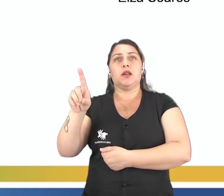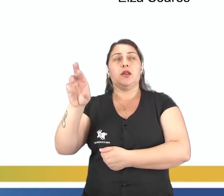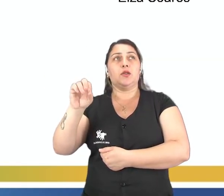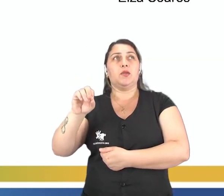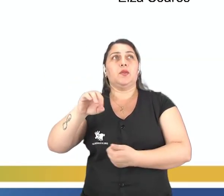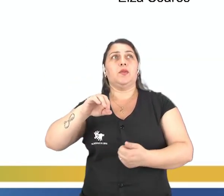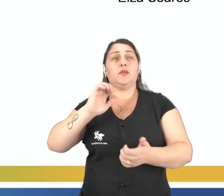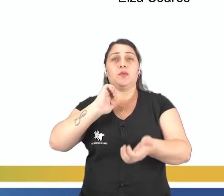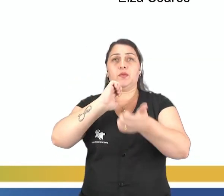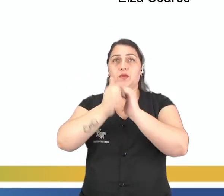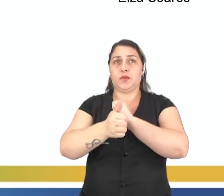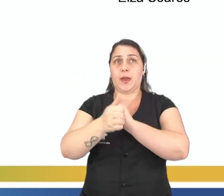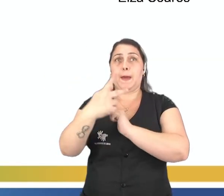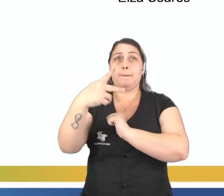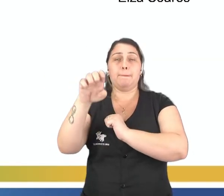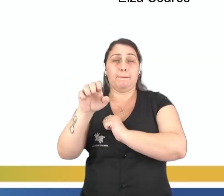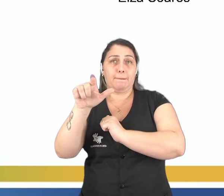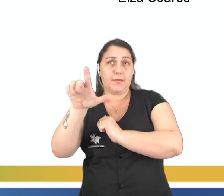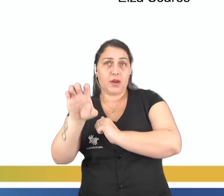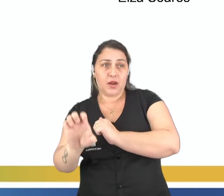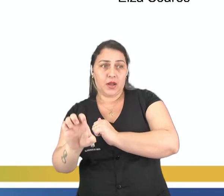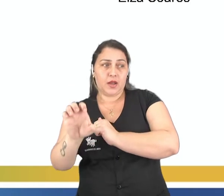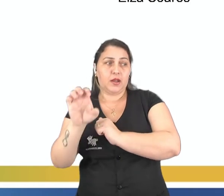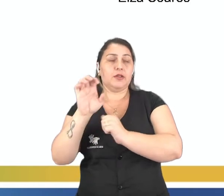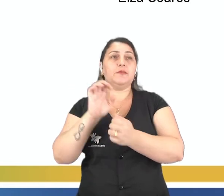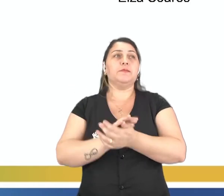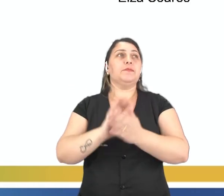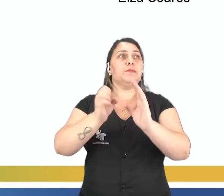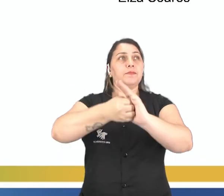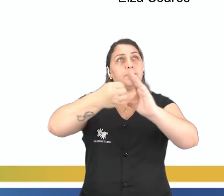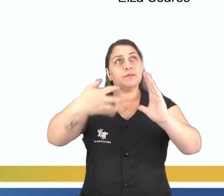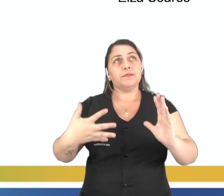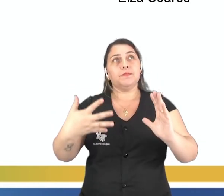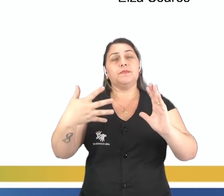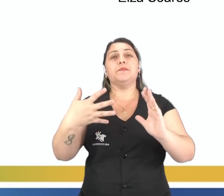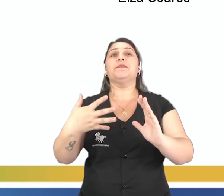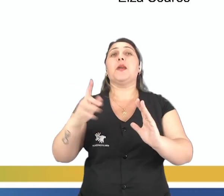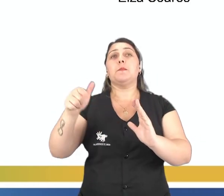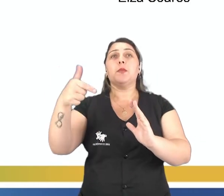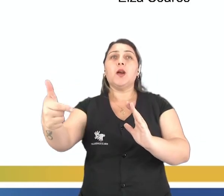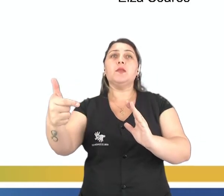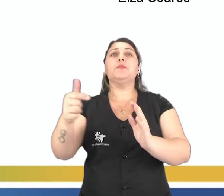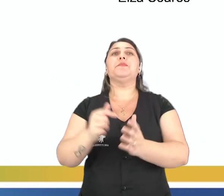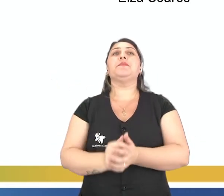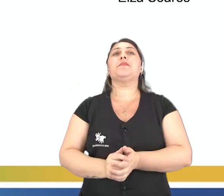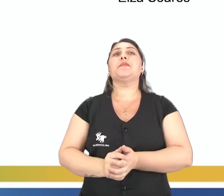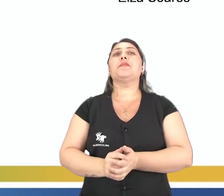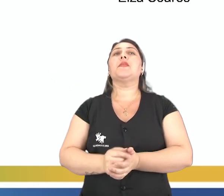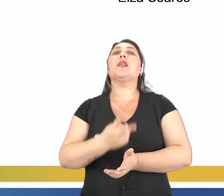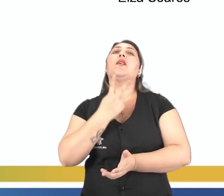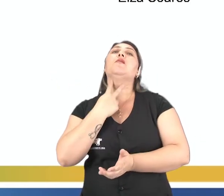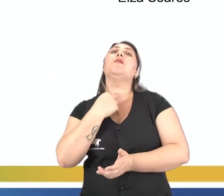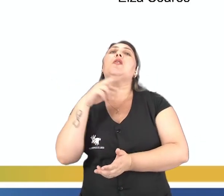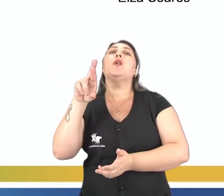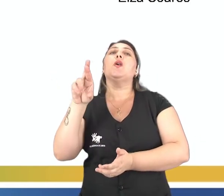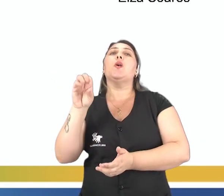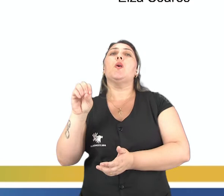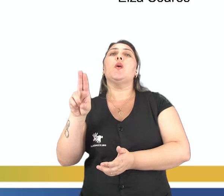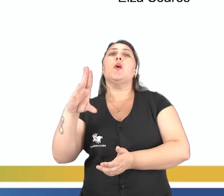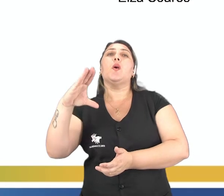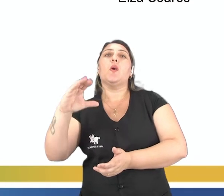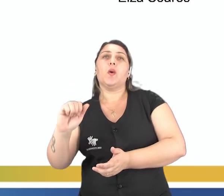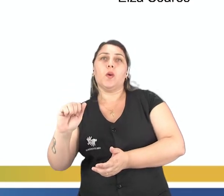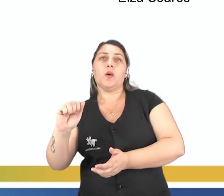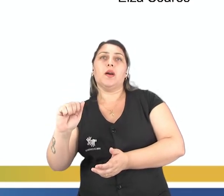Acertou quem disse Pelé. Então, essa característica é do Pelé. Vamos para a próxima. Voz rouca é um